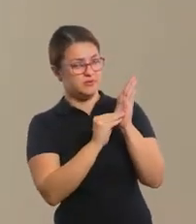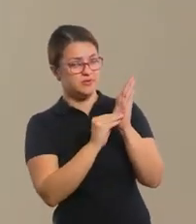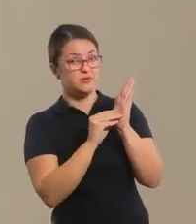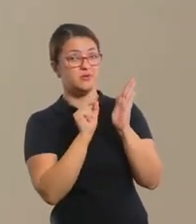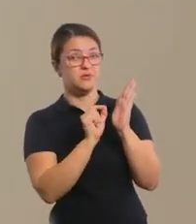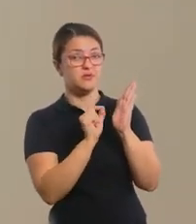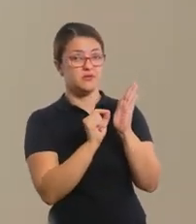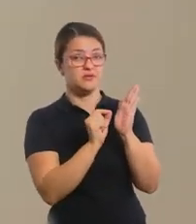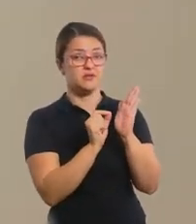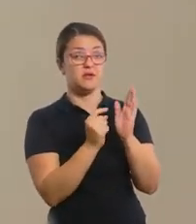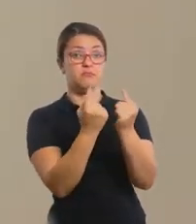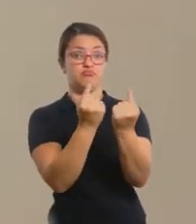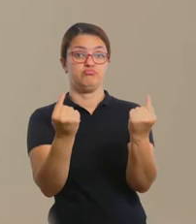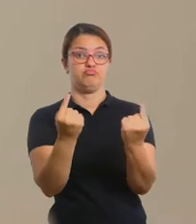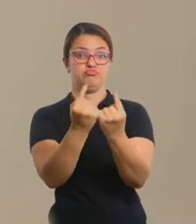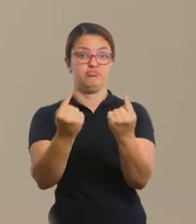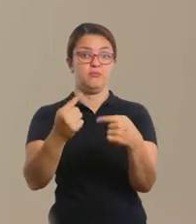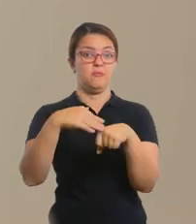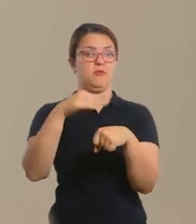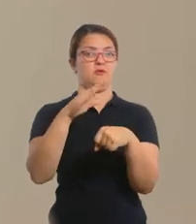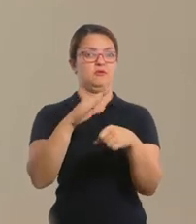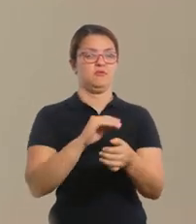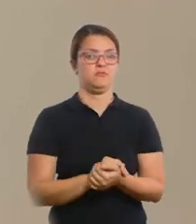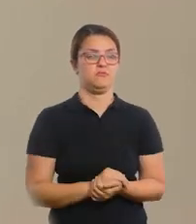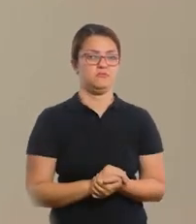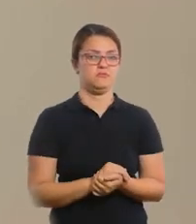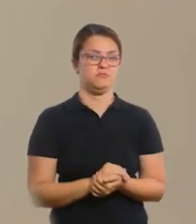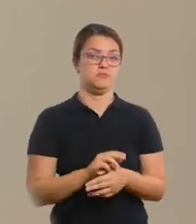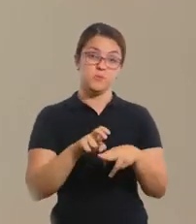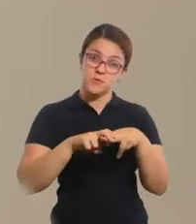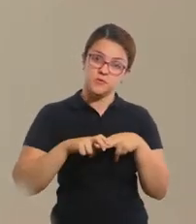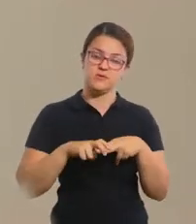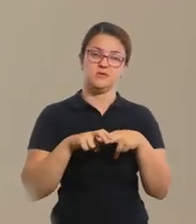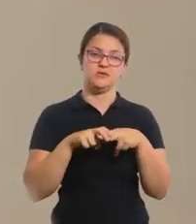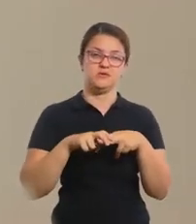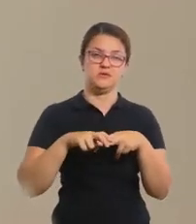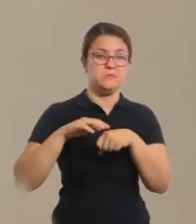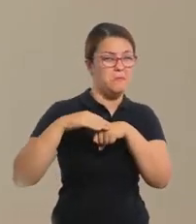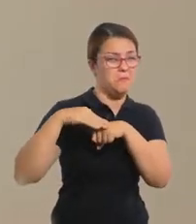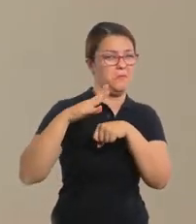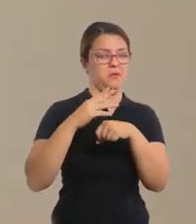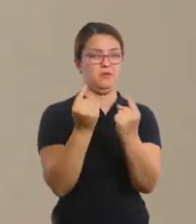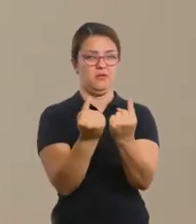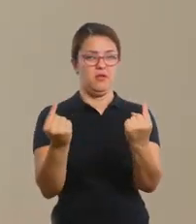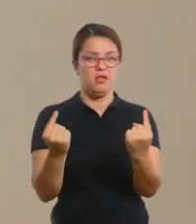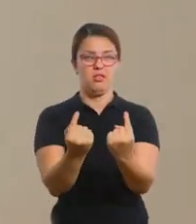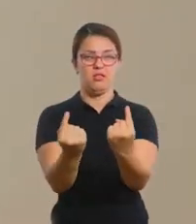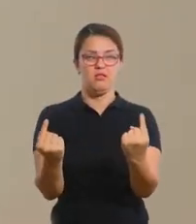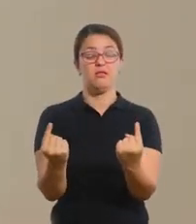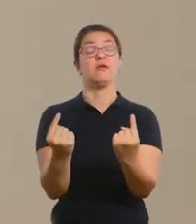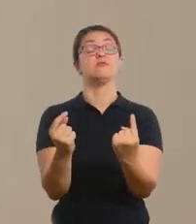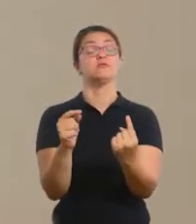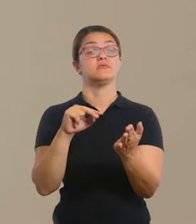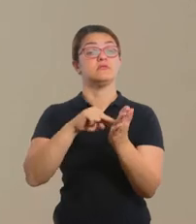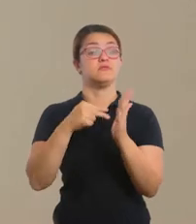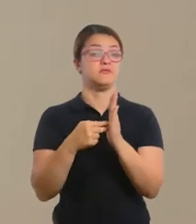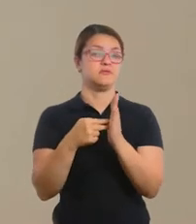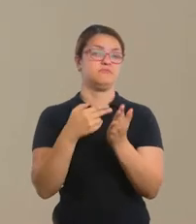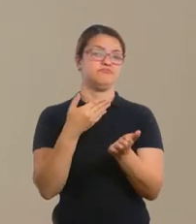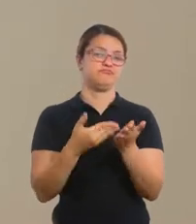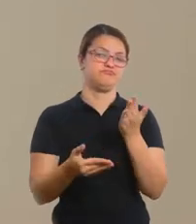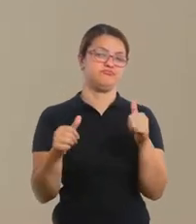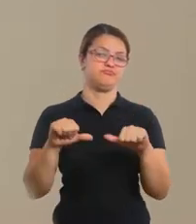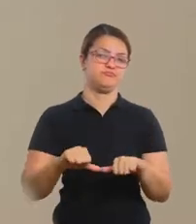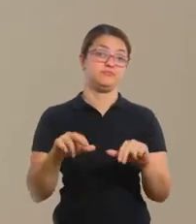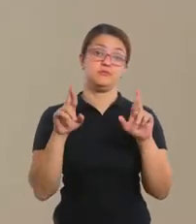anotação ficaram os pinos que estão em pé. Então por isso que quem tem um número maior aqui significa que ele perdeu o